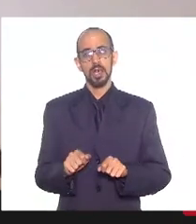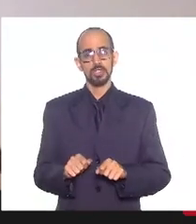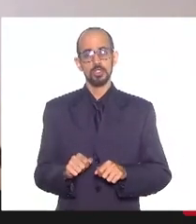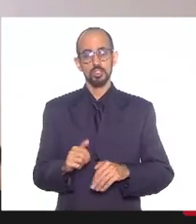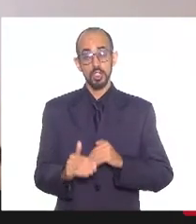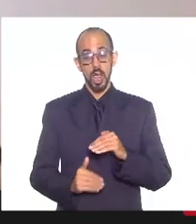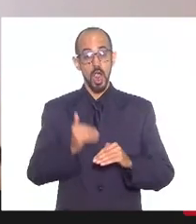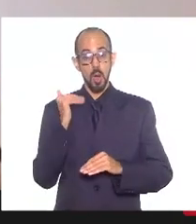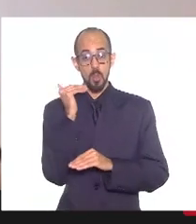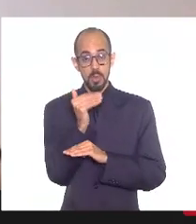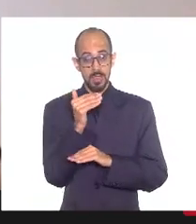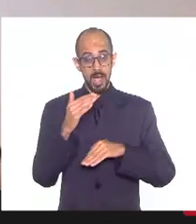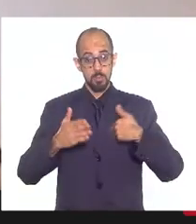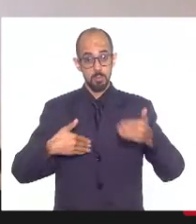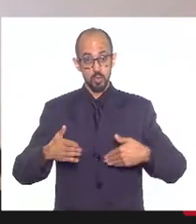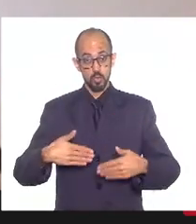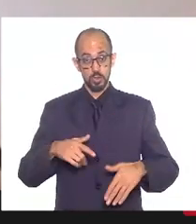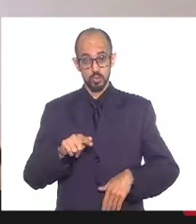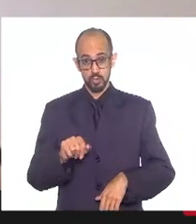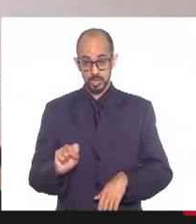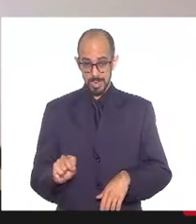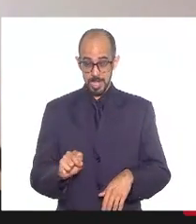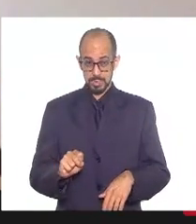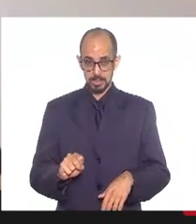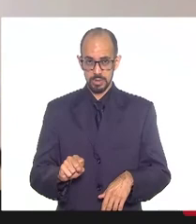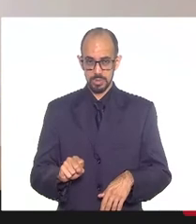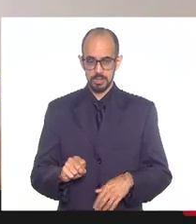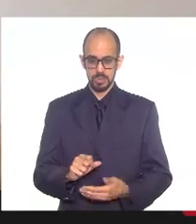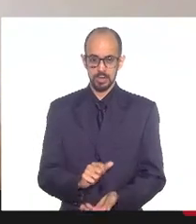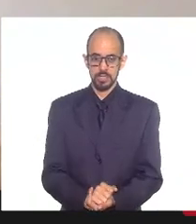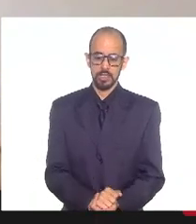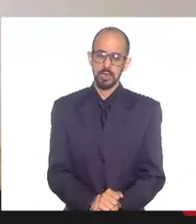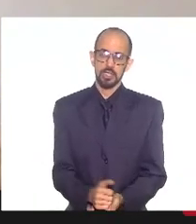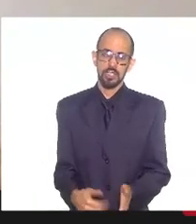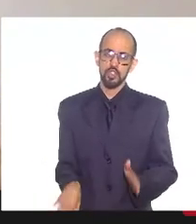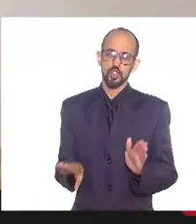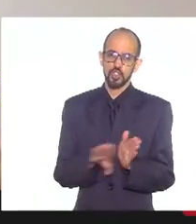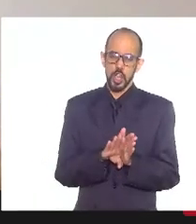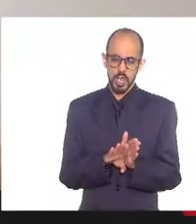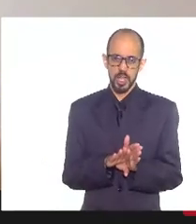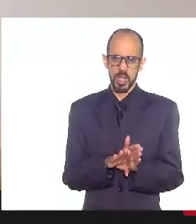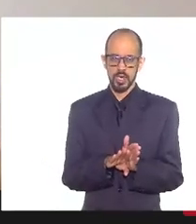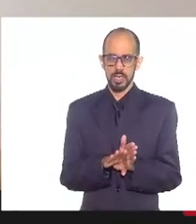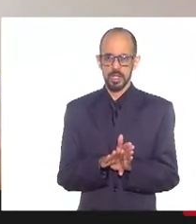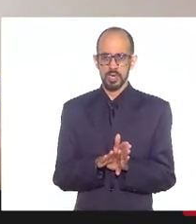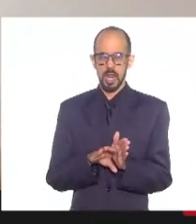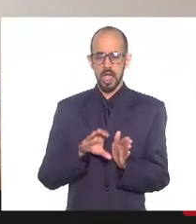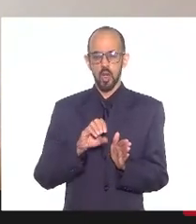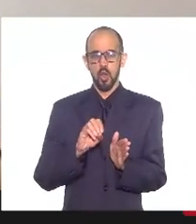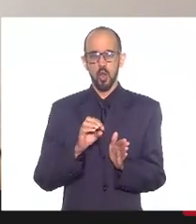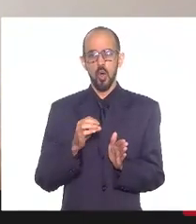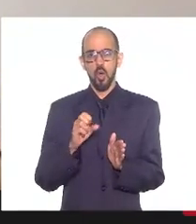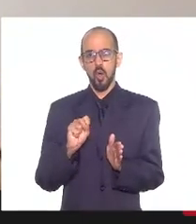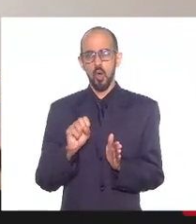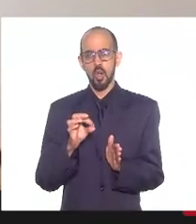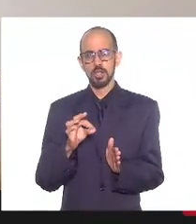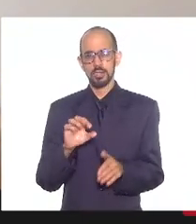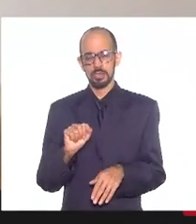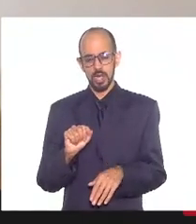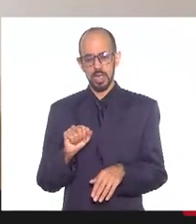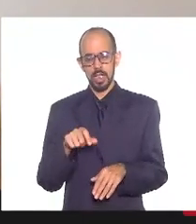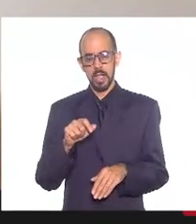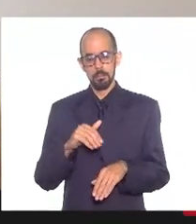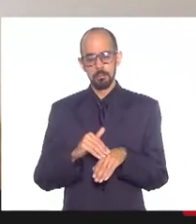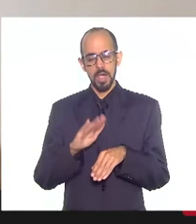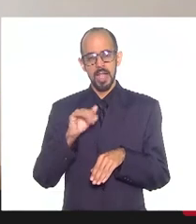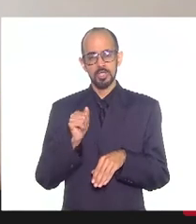aumentar a produção de gás, a produção líquida, aquela que chega na costa e pode abastecer o mercado, é muito mais elevada que